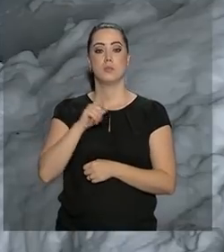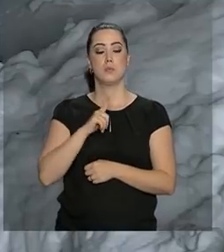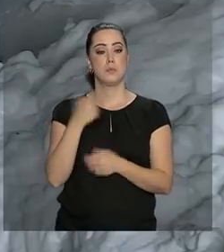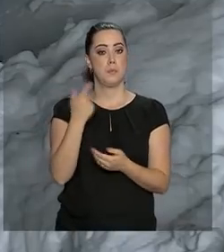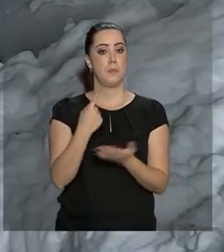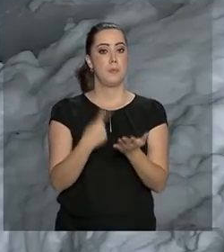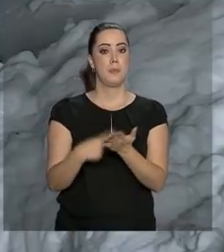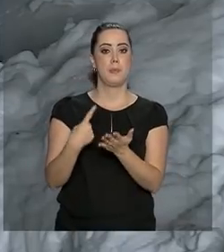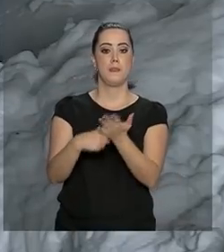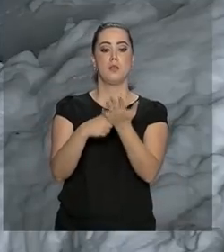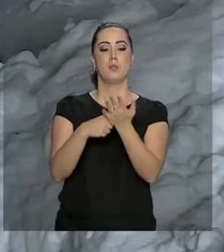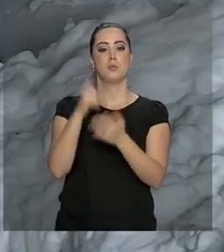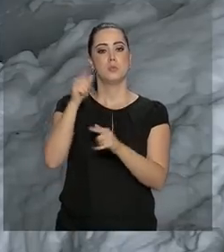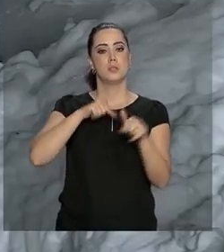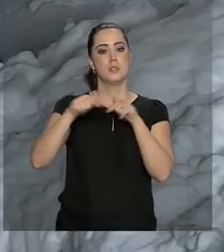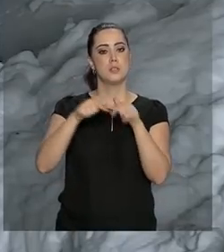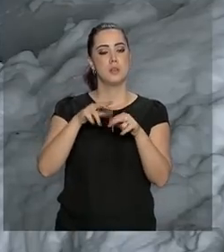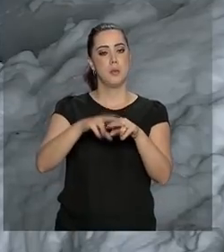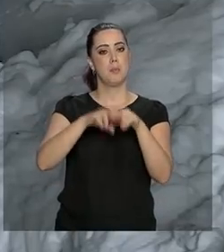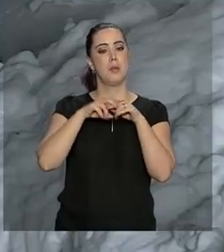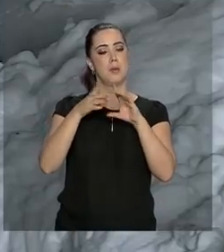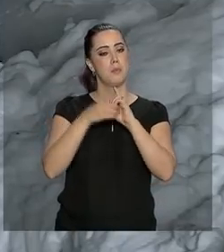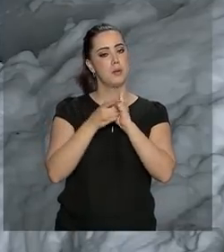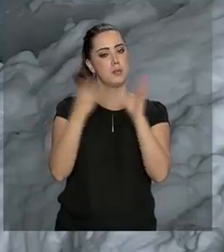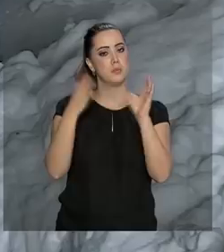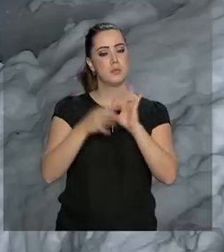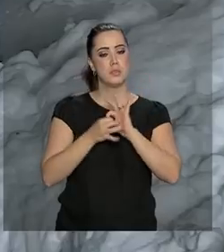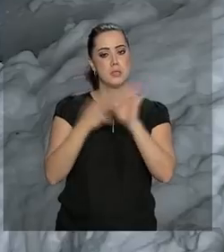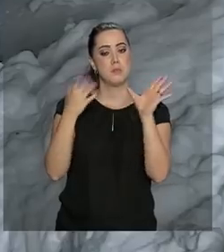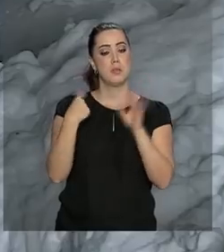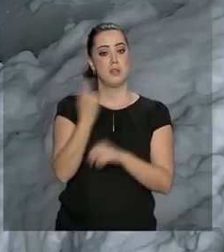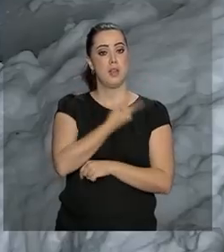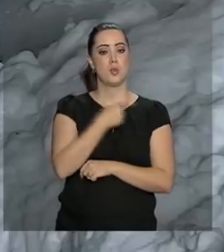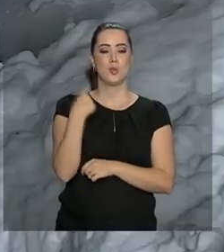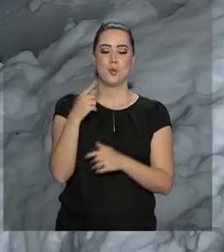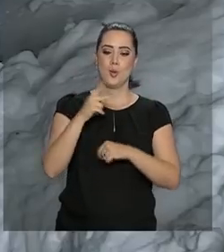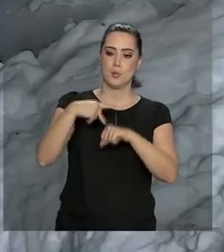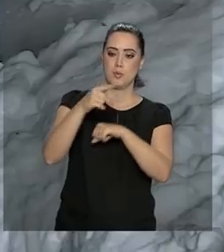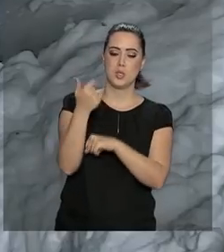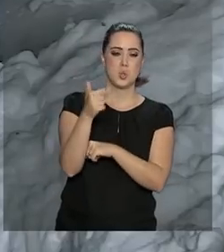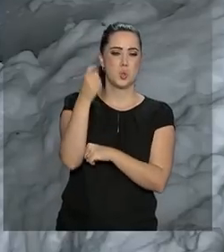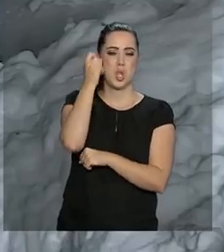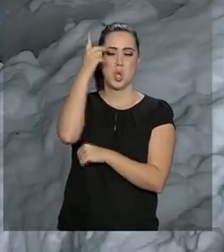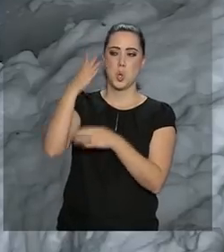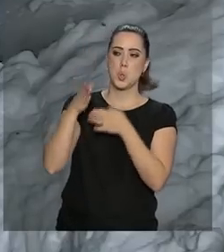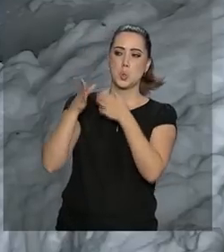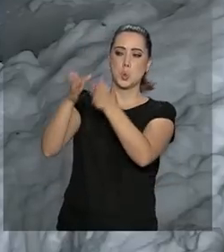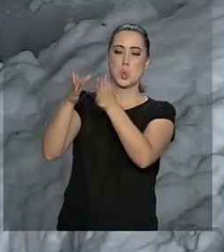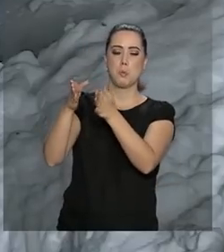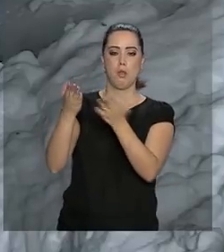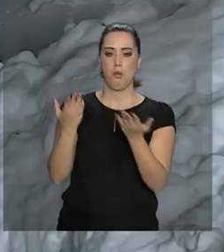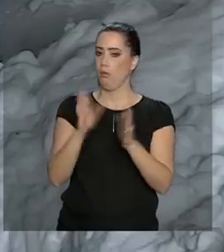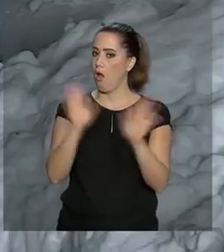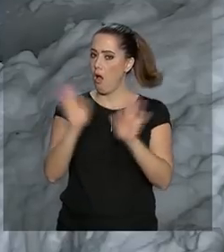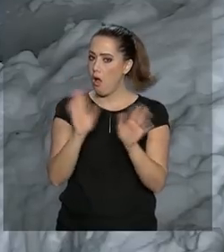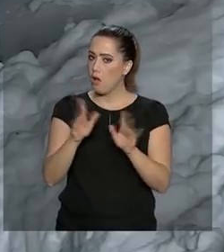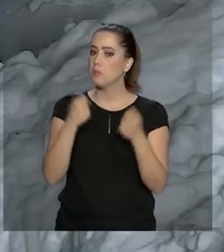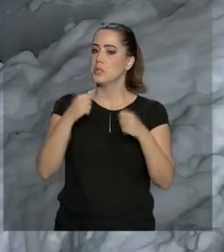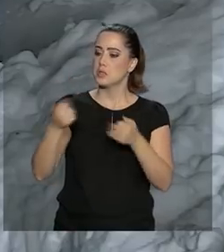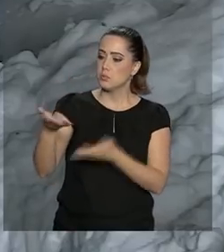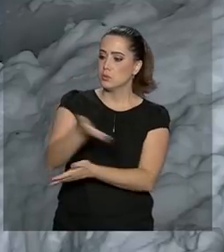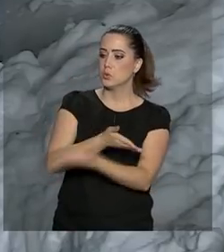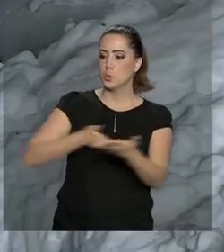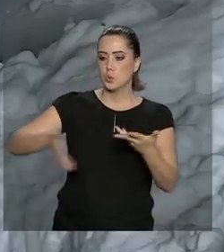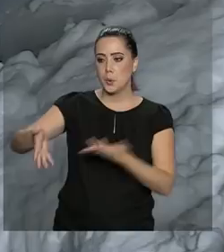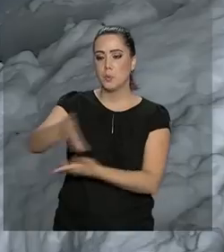que o compromisso é trabalhar pela democracia e liberdade da nossa região sem ideologias. Isso implica em relações intensas